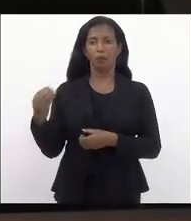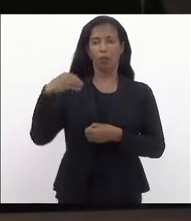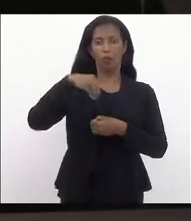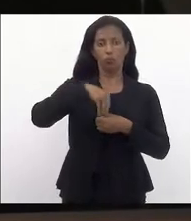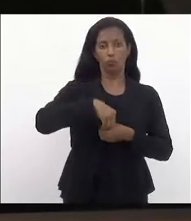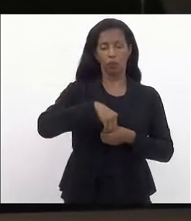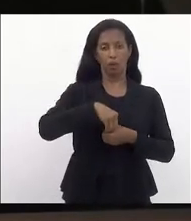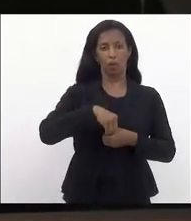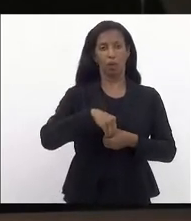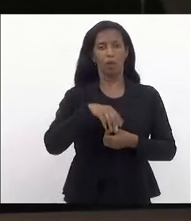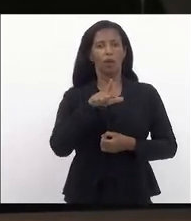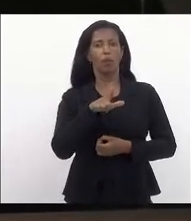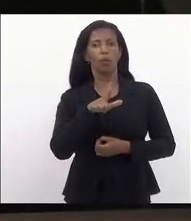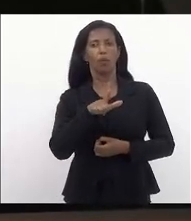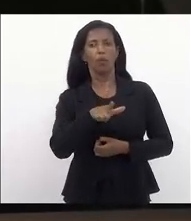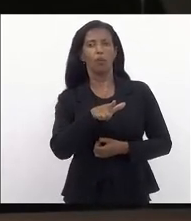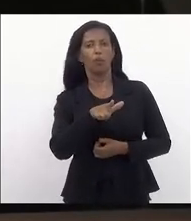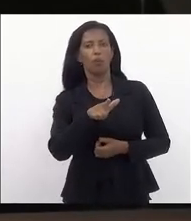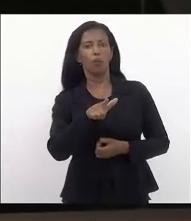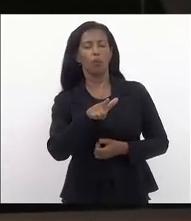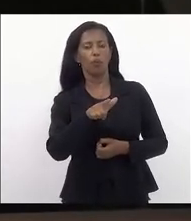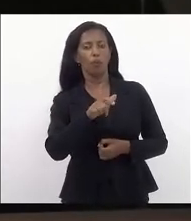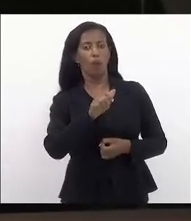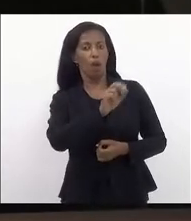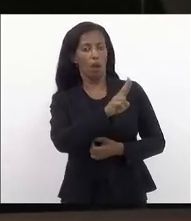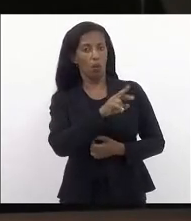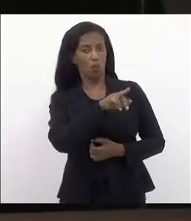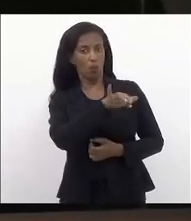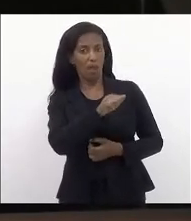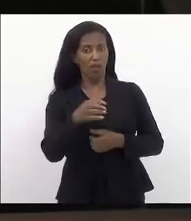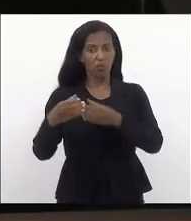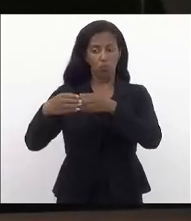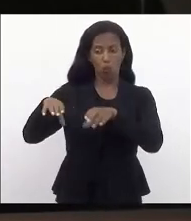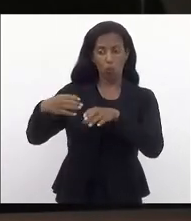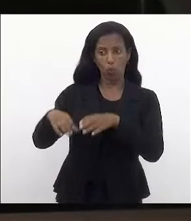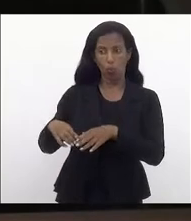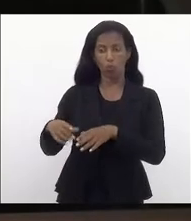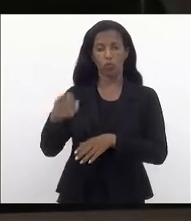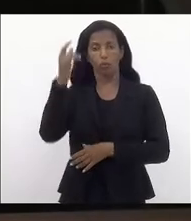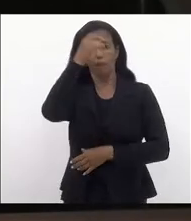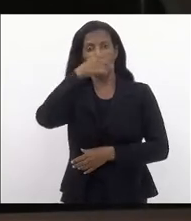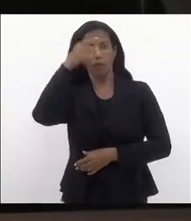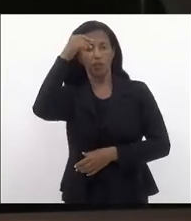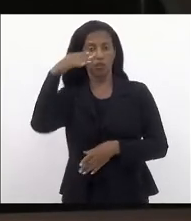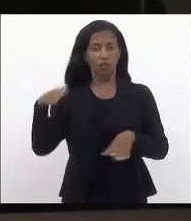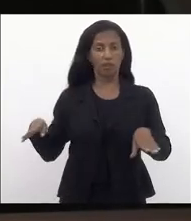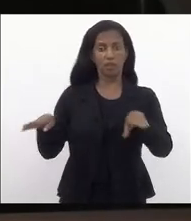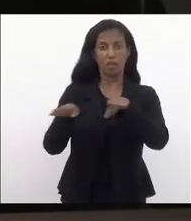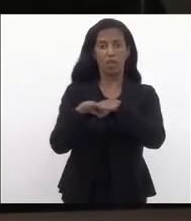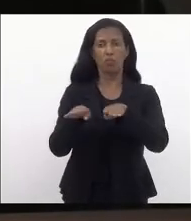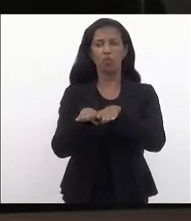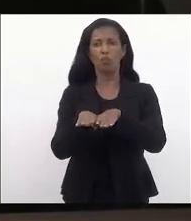UERJ o concurso que vai ser feito para o antigo UERJ vai ser do mesmo porte da UERJ